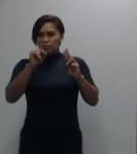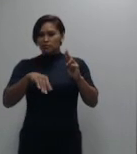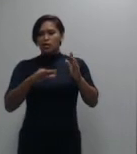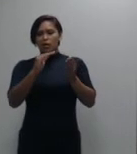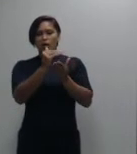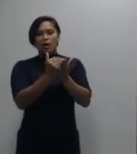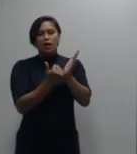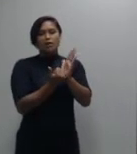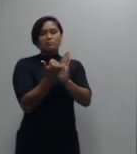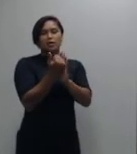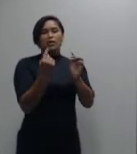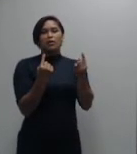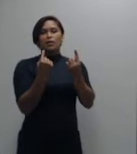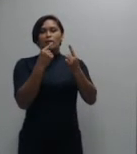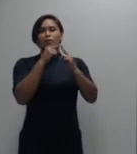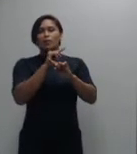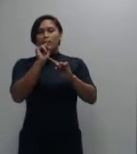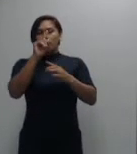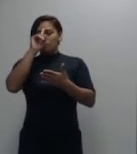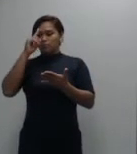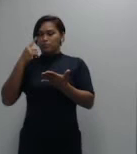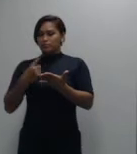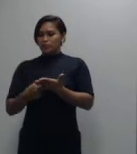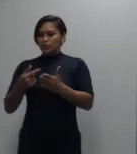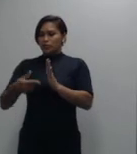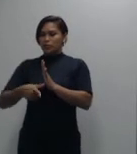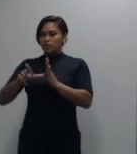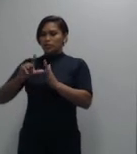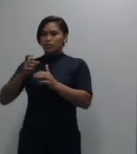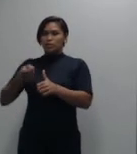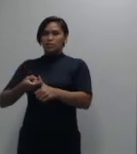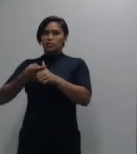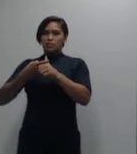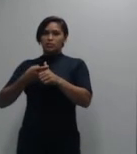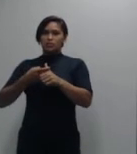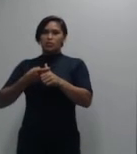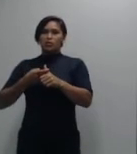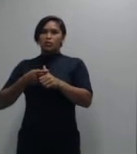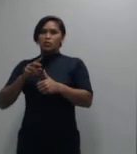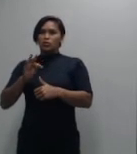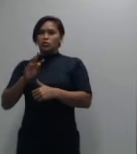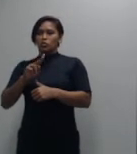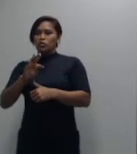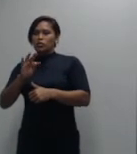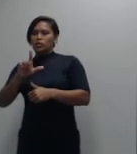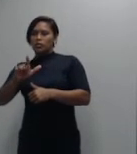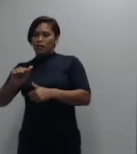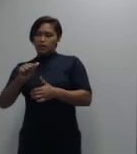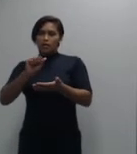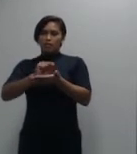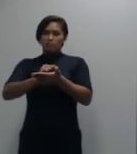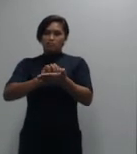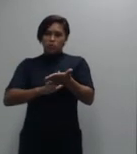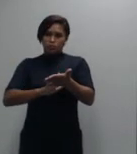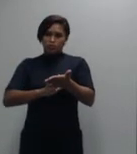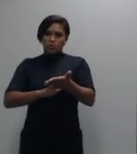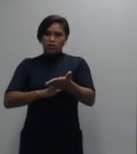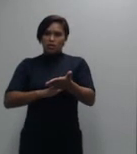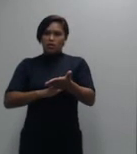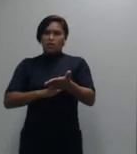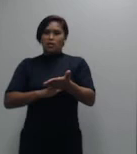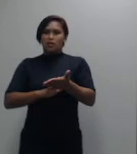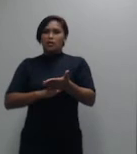declaração opostos a decisões antecipatórias de tutela e impositivos de multas cominatórias